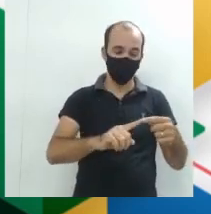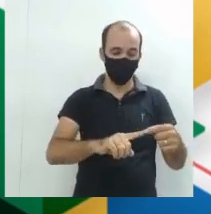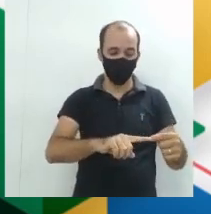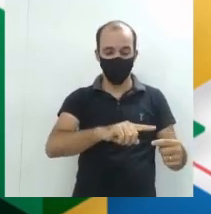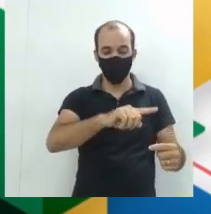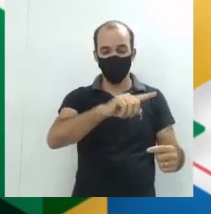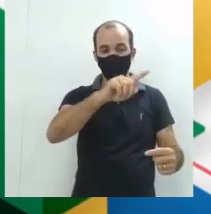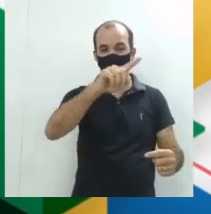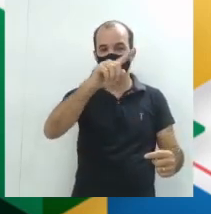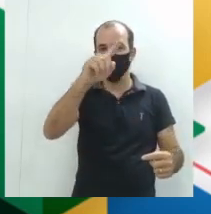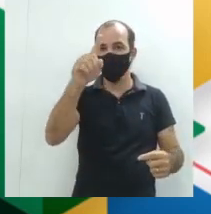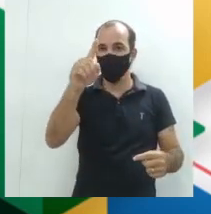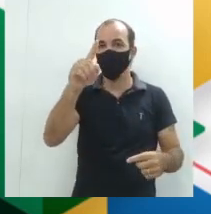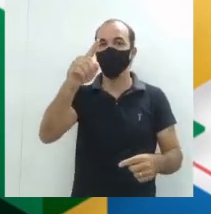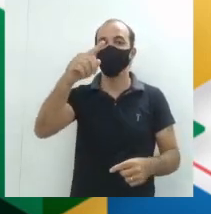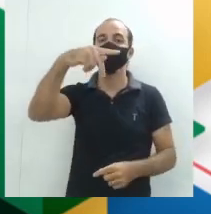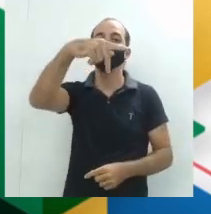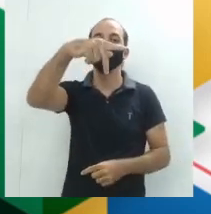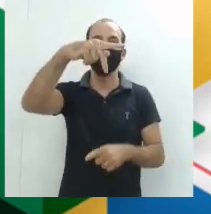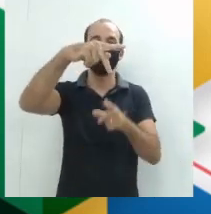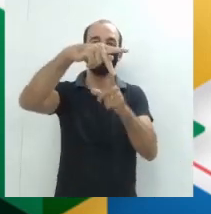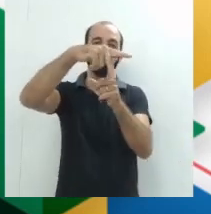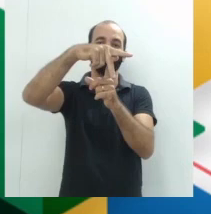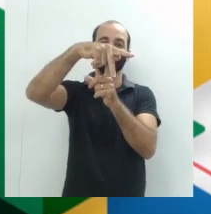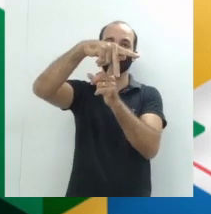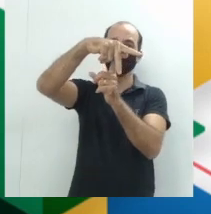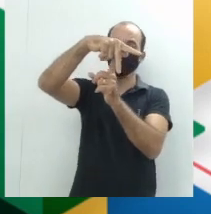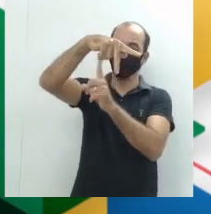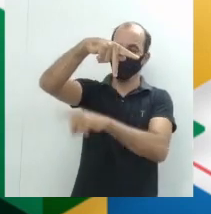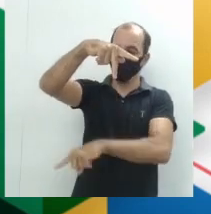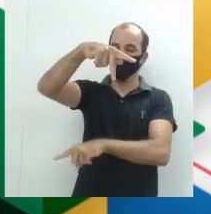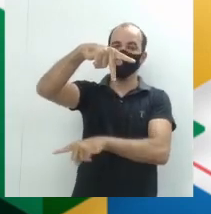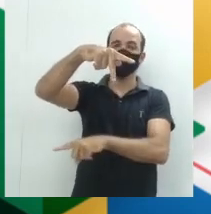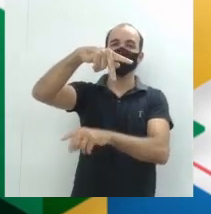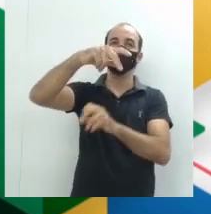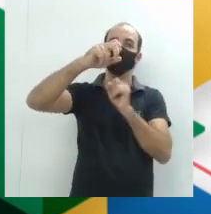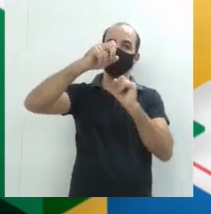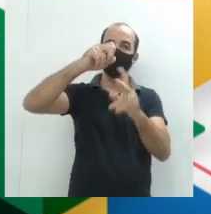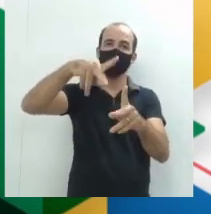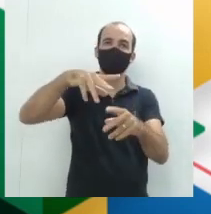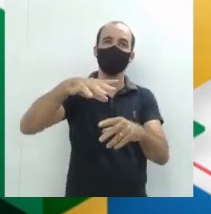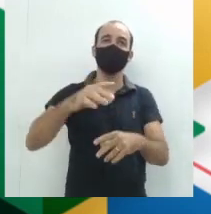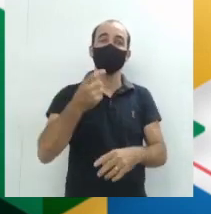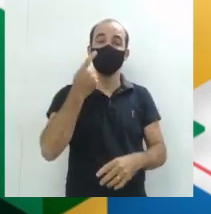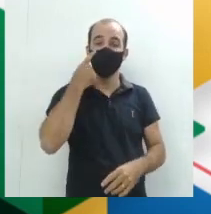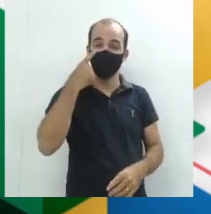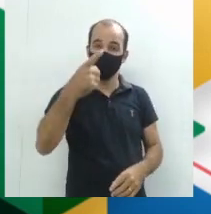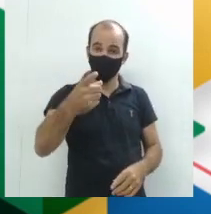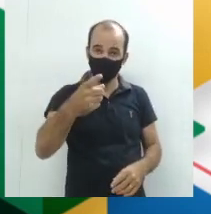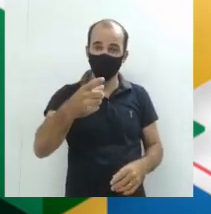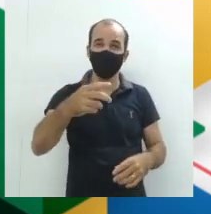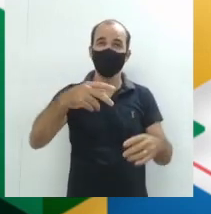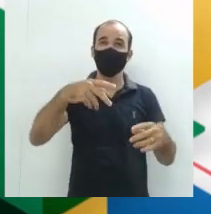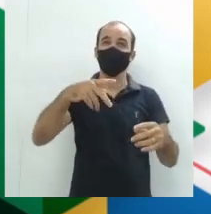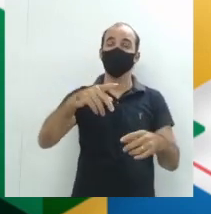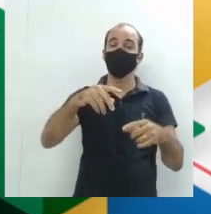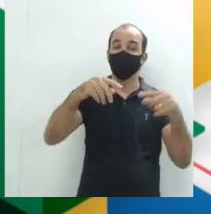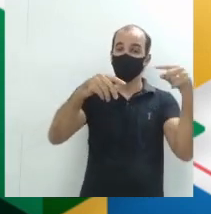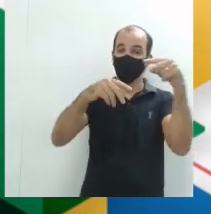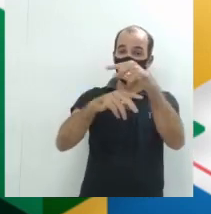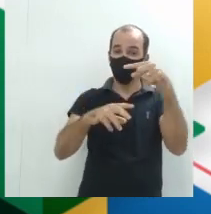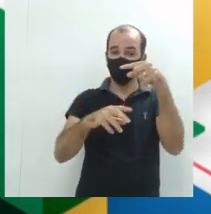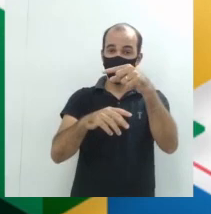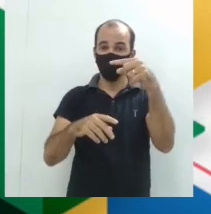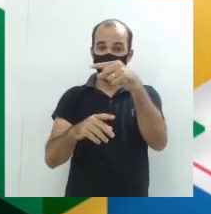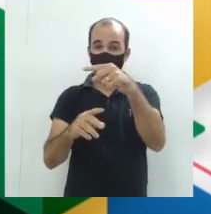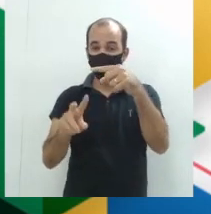que acontece com o vetor velocidade instantânea. O vetor velocidade instantânea tem a direção da